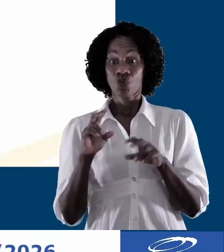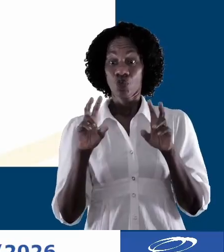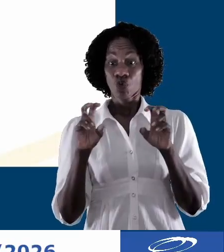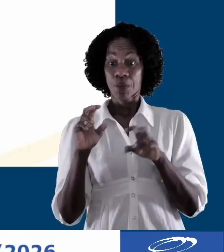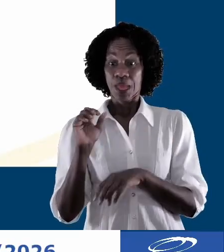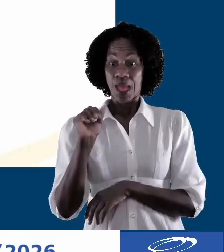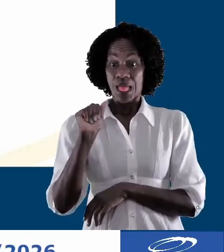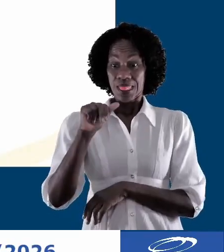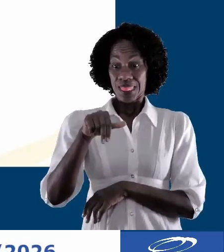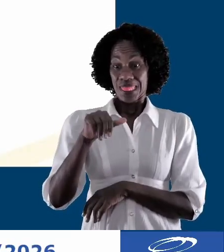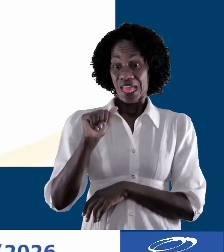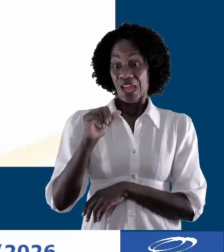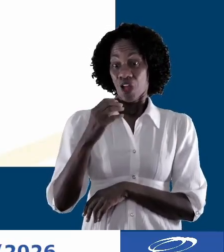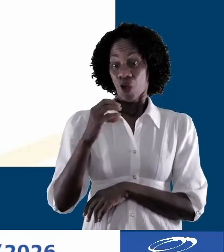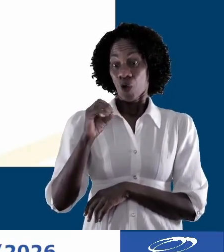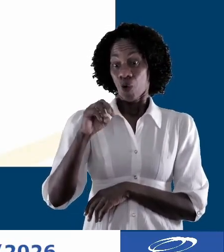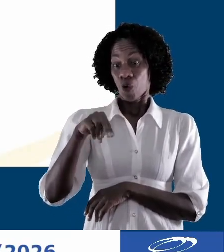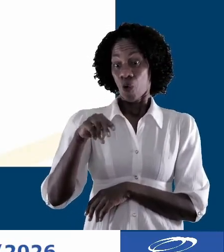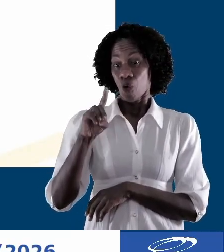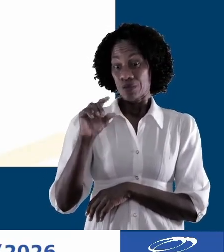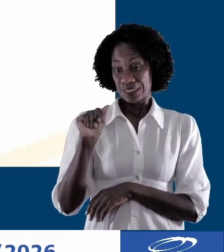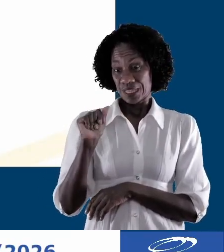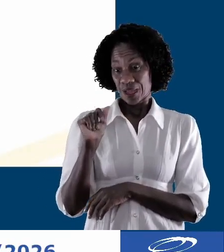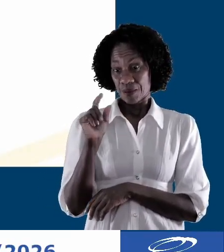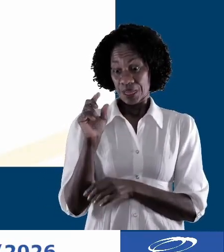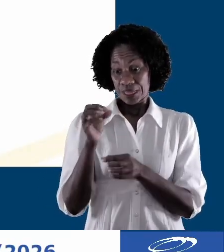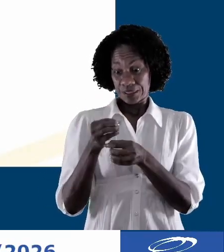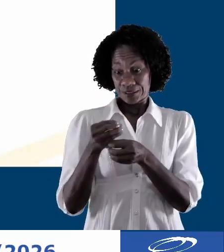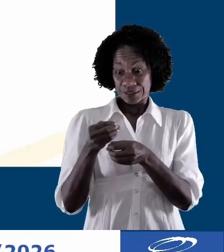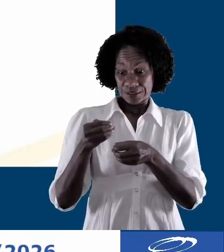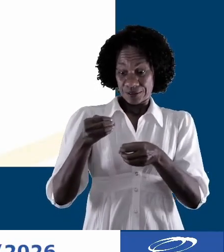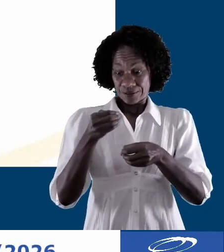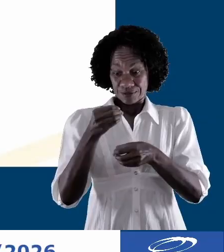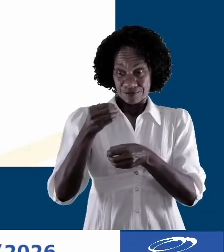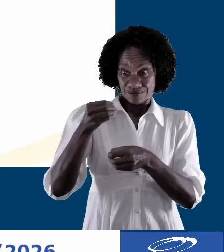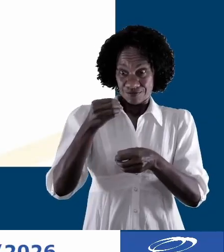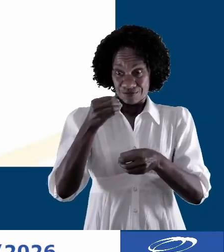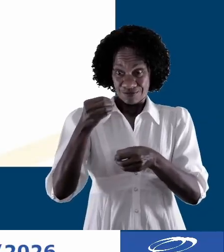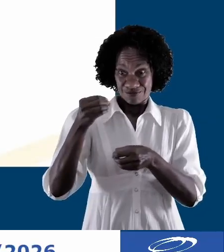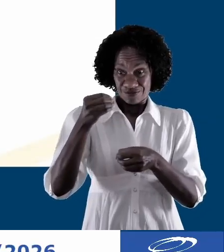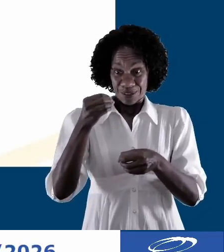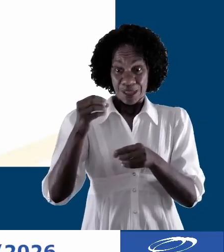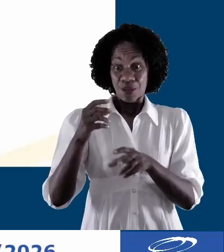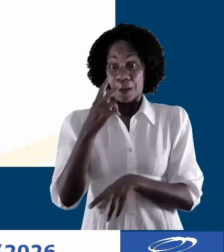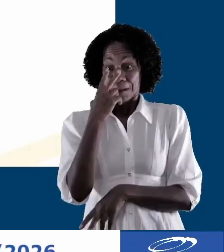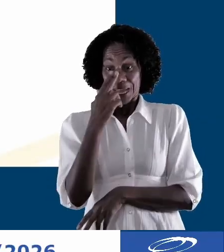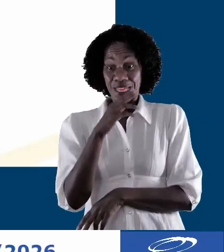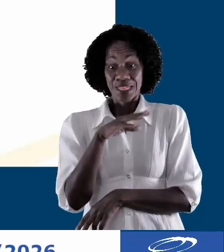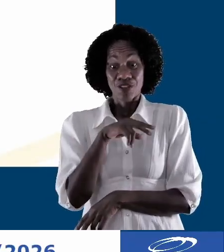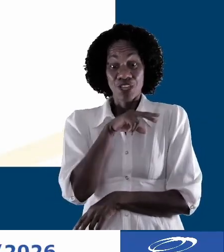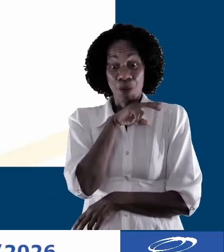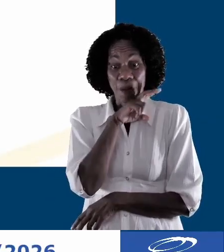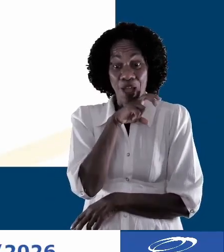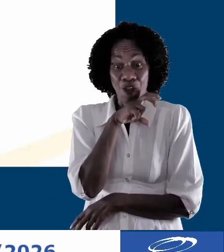cobra. A gente observa essa fotografia de artigo da descrição. Essa